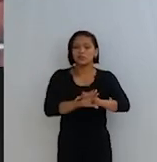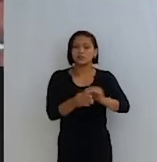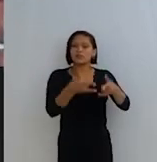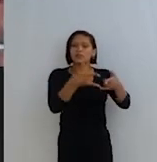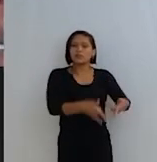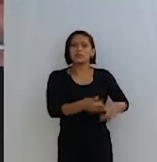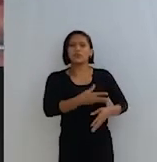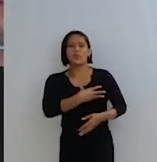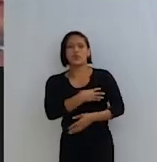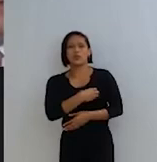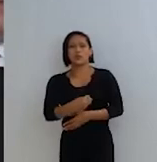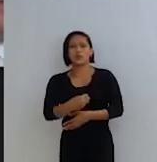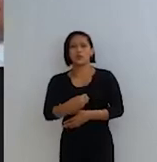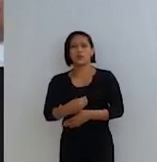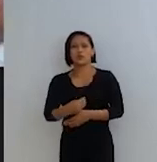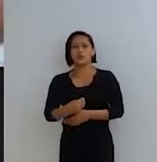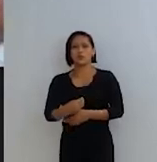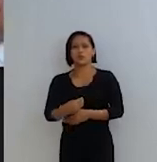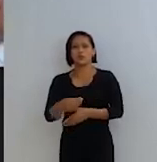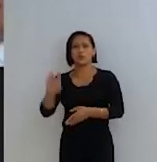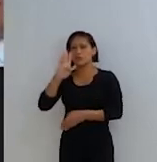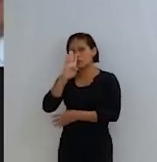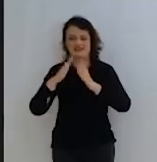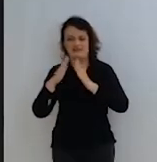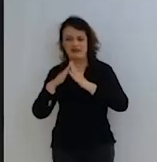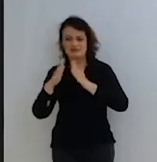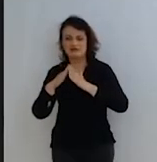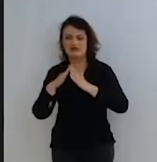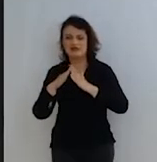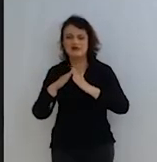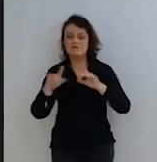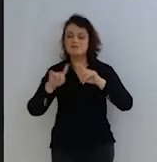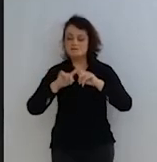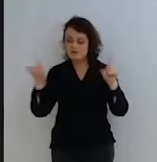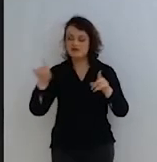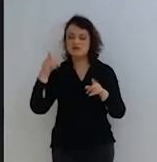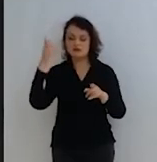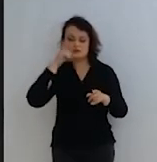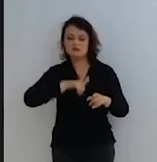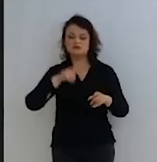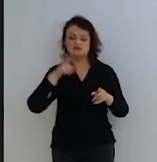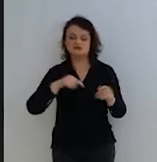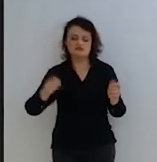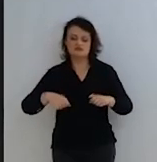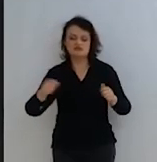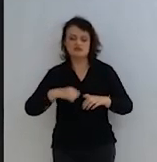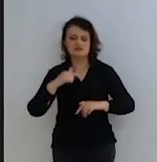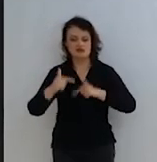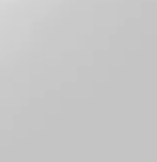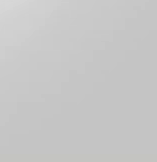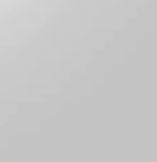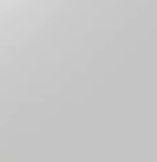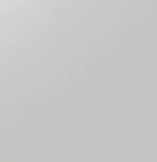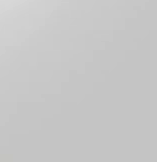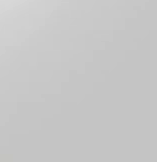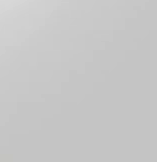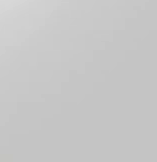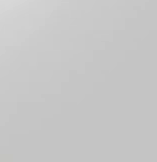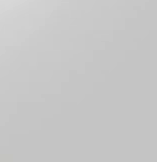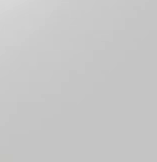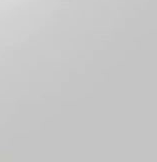da instrução criminal e da aplicação da lei penal o pedido de prisão domiciliar foi negado por unanimidade